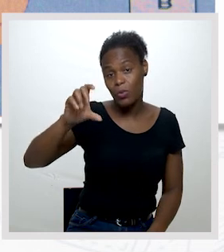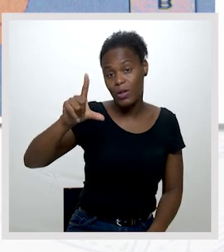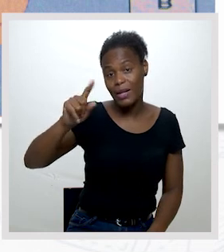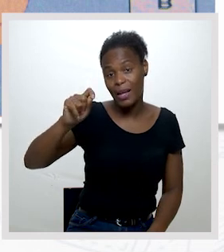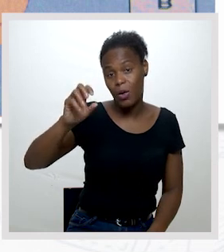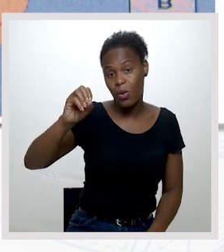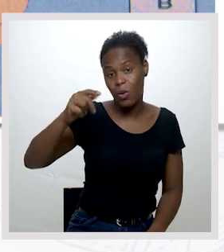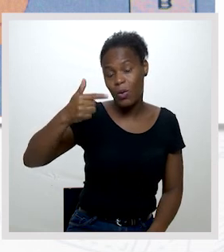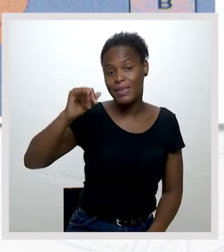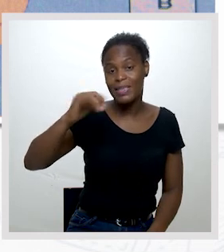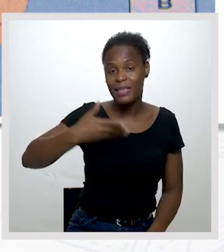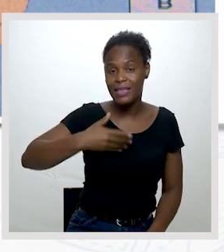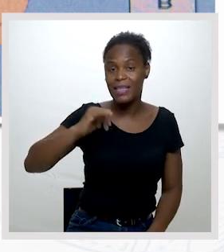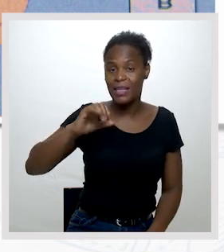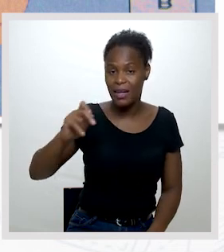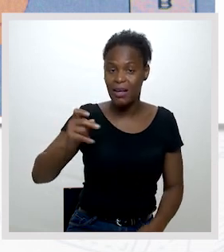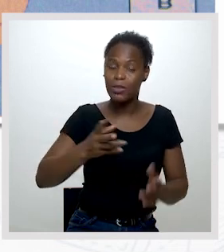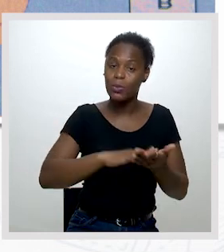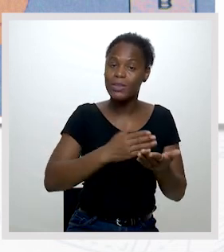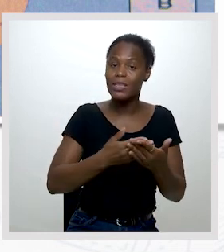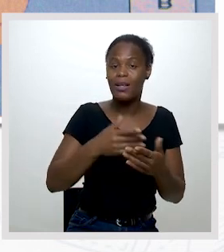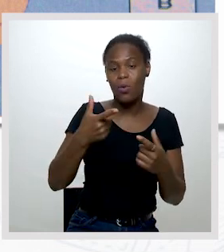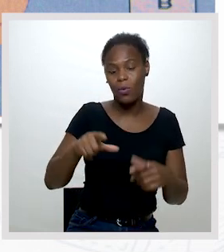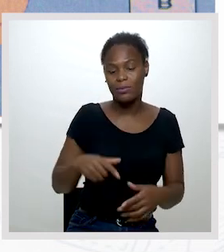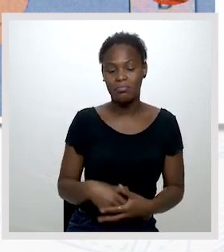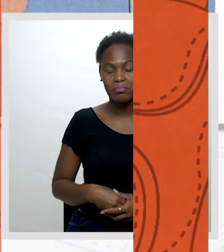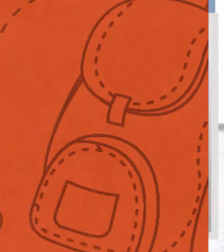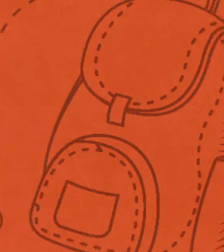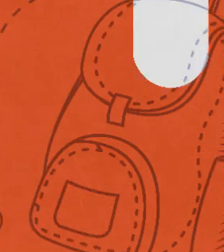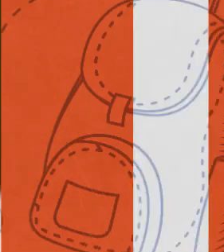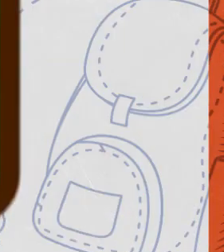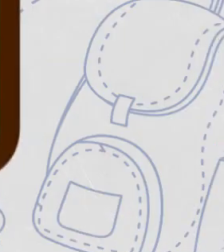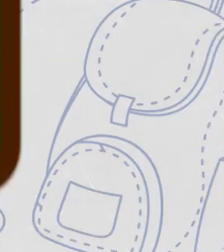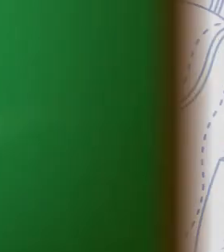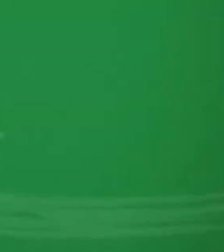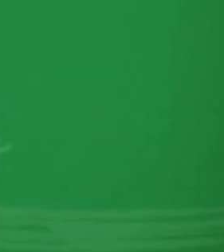polinucleotídica traduzida em linguagem polipeptídica.